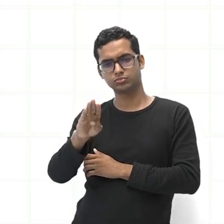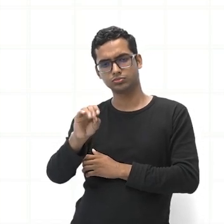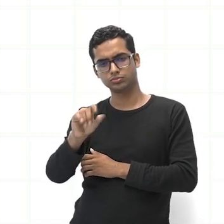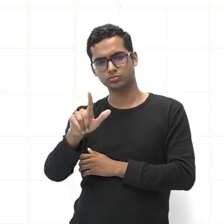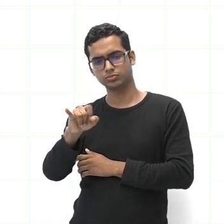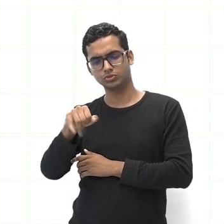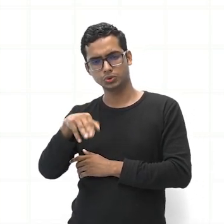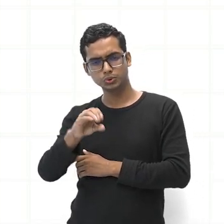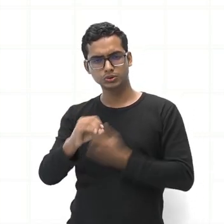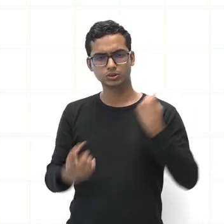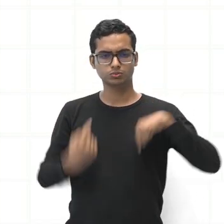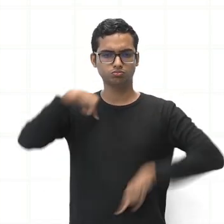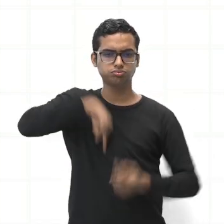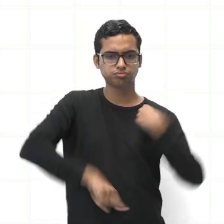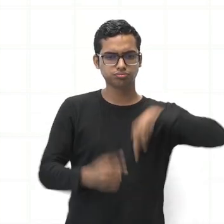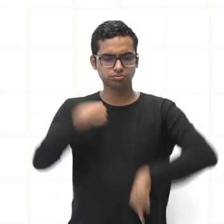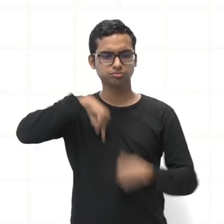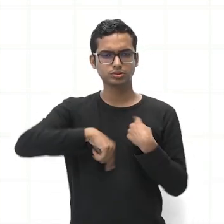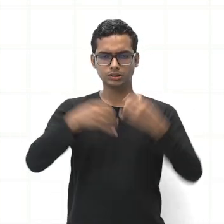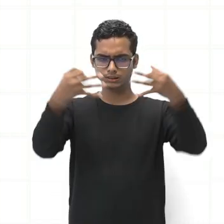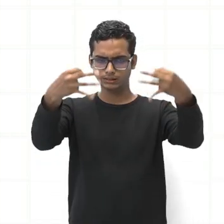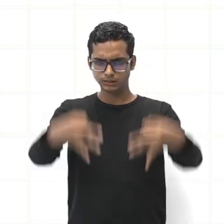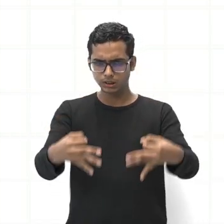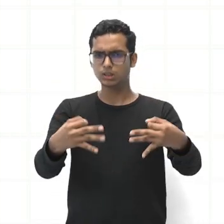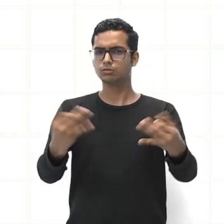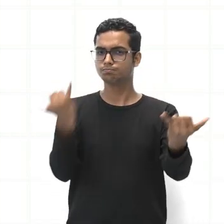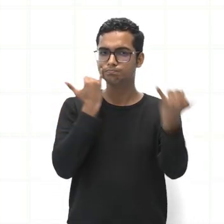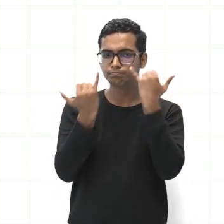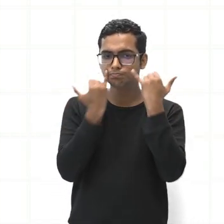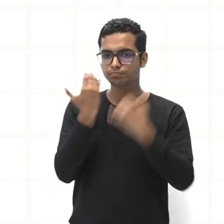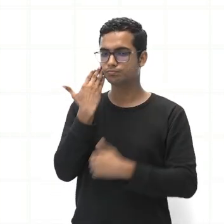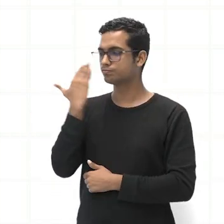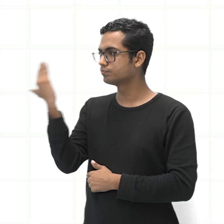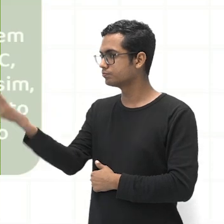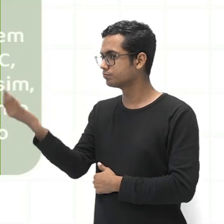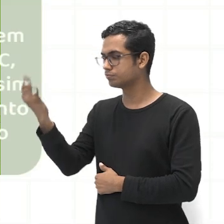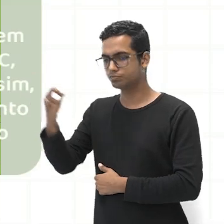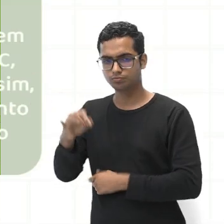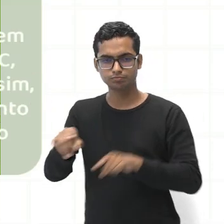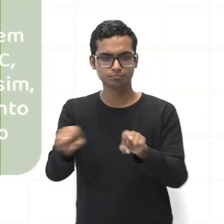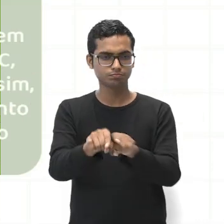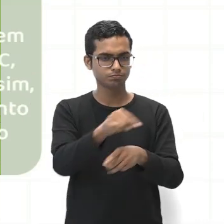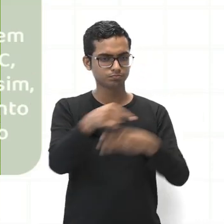metabolismos adequados. Guardem aí essas informações.